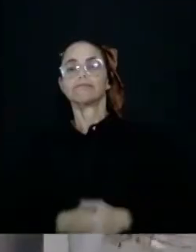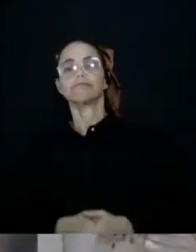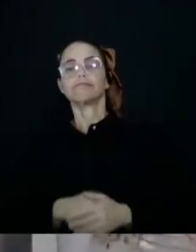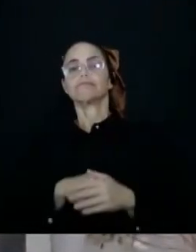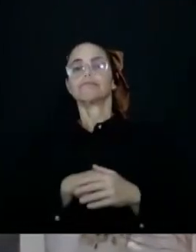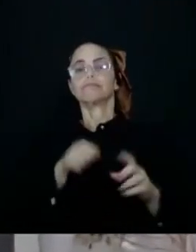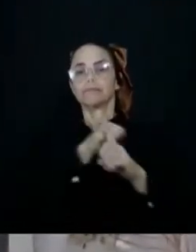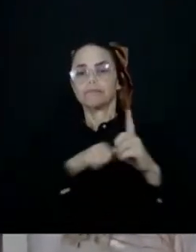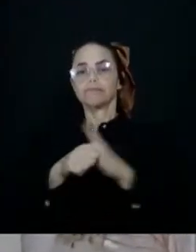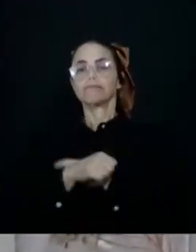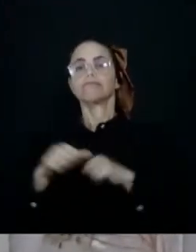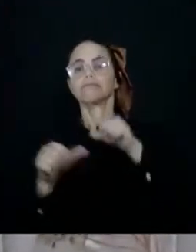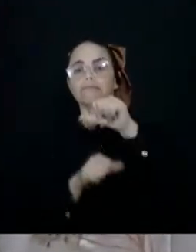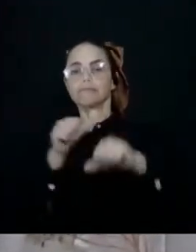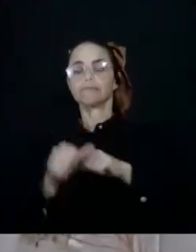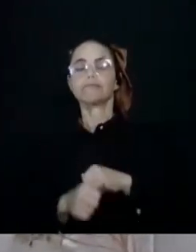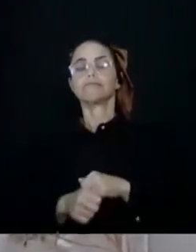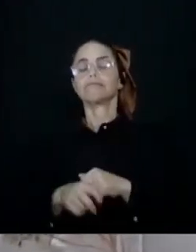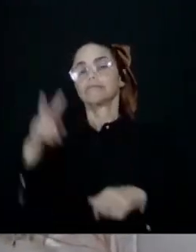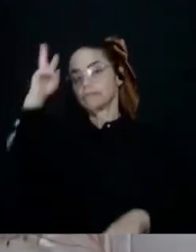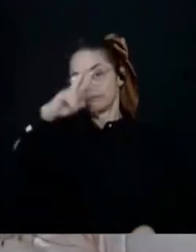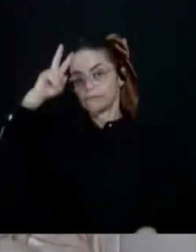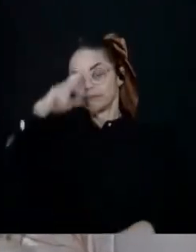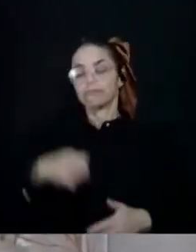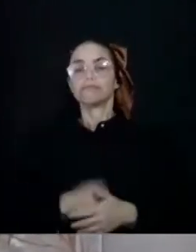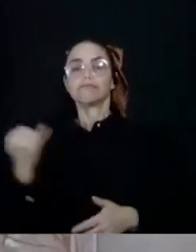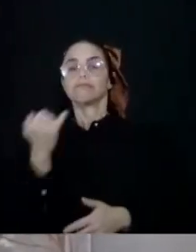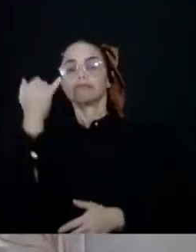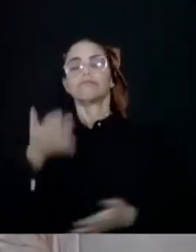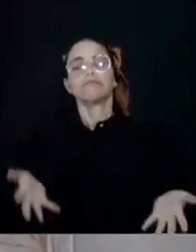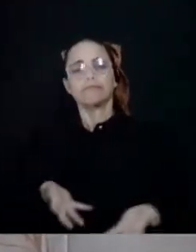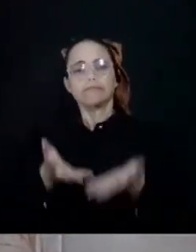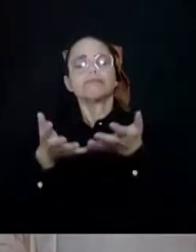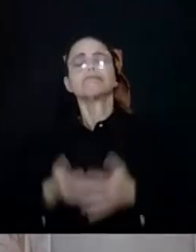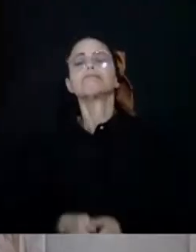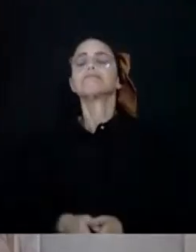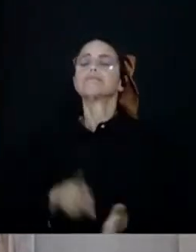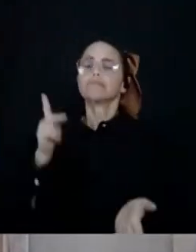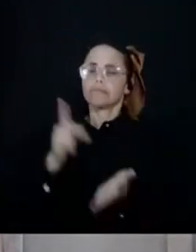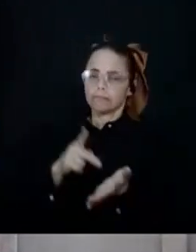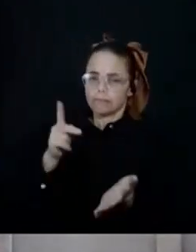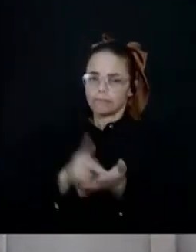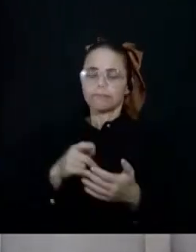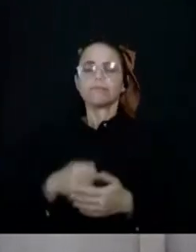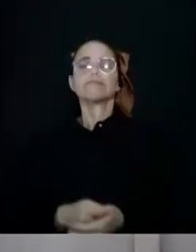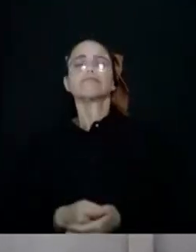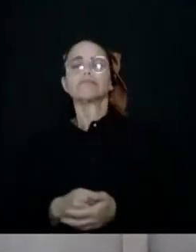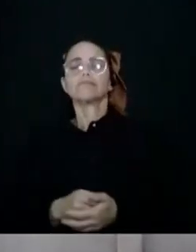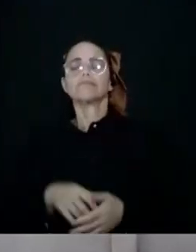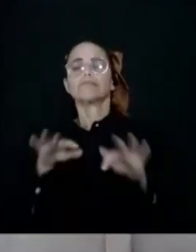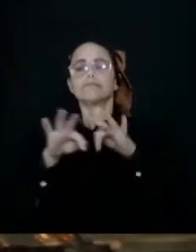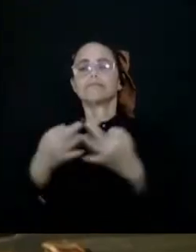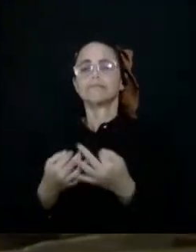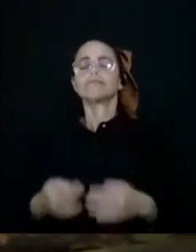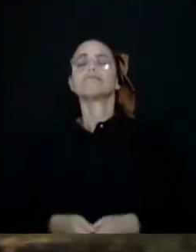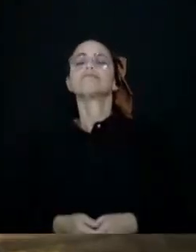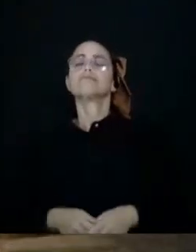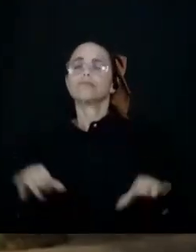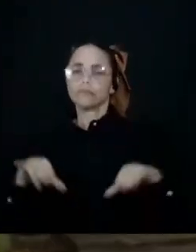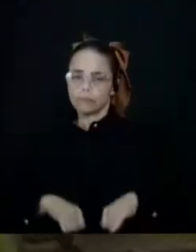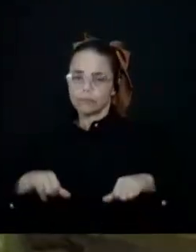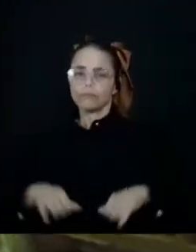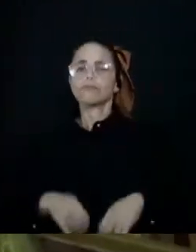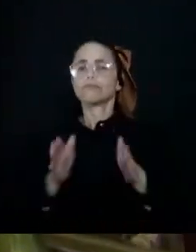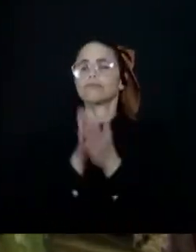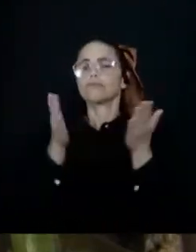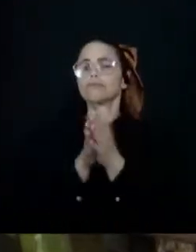sociotransformadora. Ele destacou a importância de incentivar ações concretas em favor das famílias em vulnerabilidade e falou do